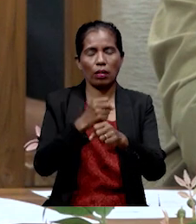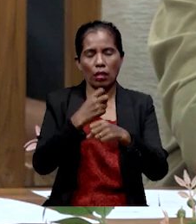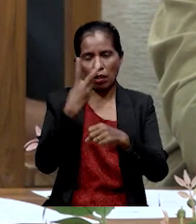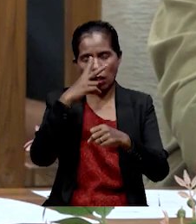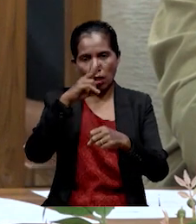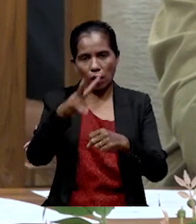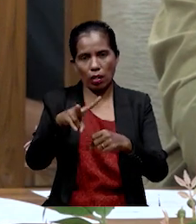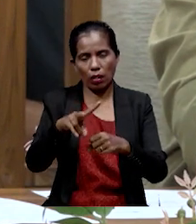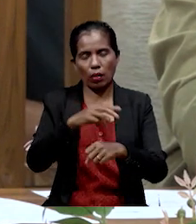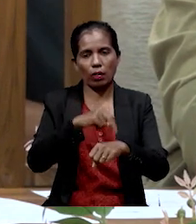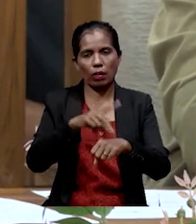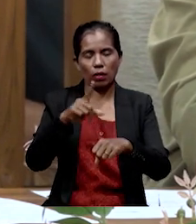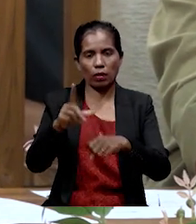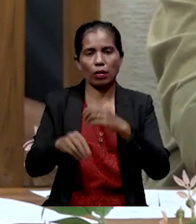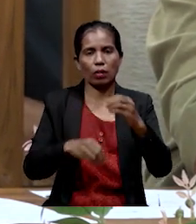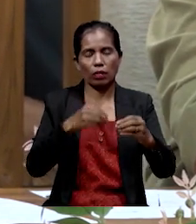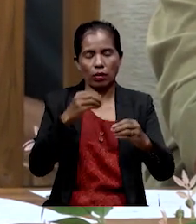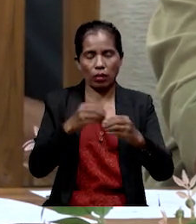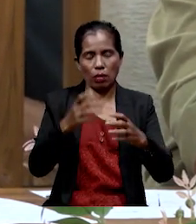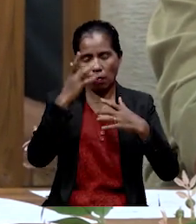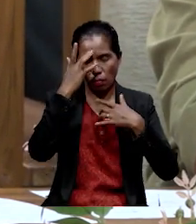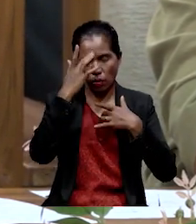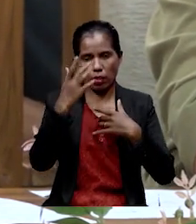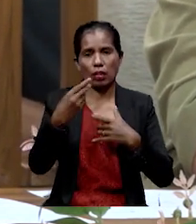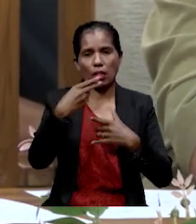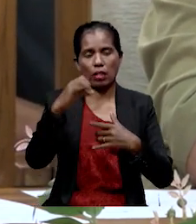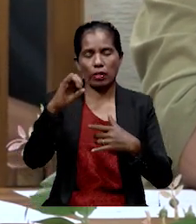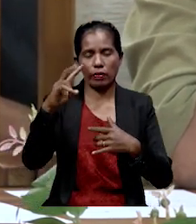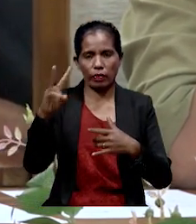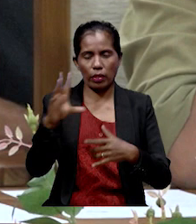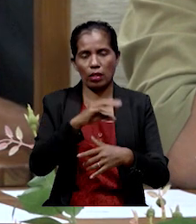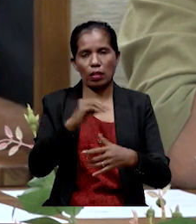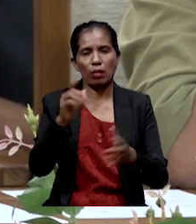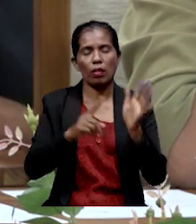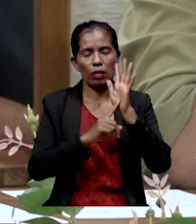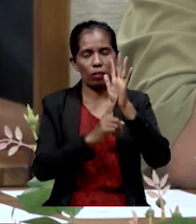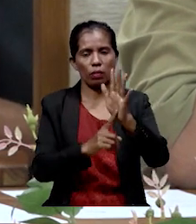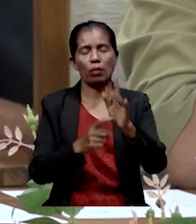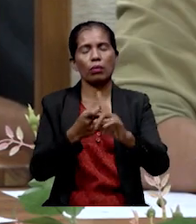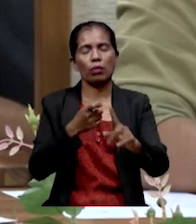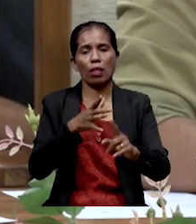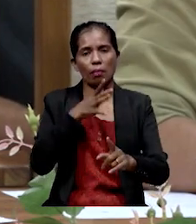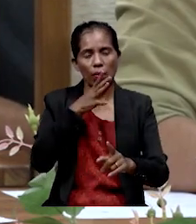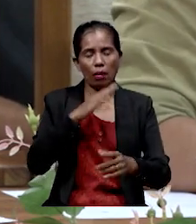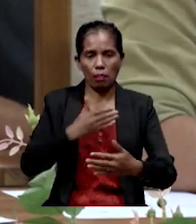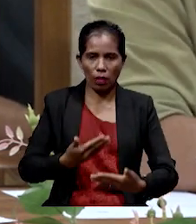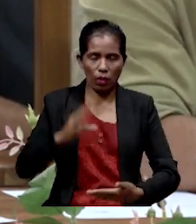mata dalan nasional kona ba tratamento HIV Sida lo eliminasang transmisang lipsi inan ba oan o